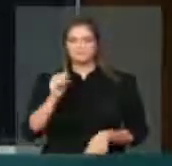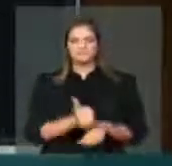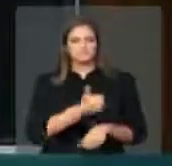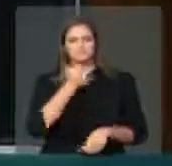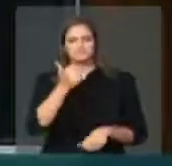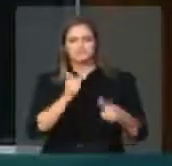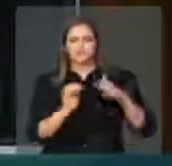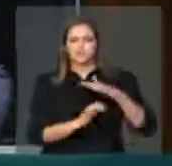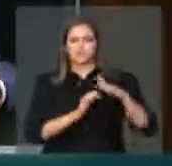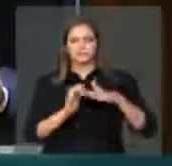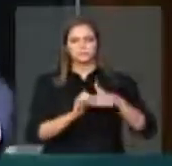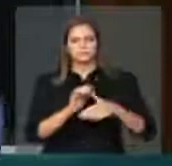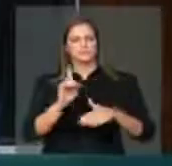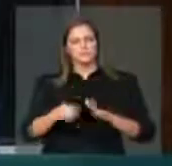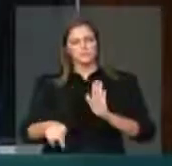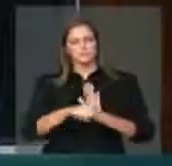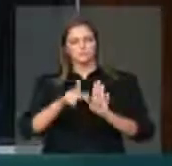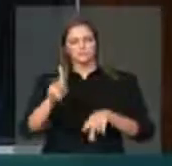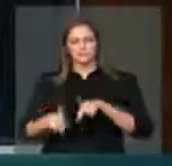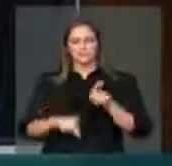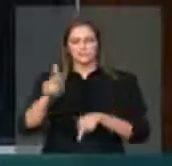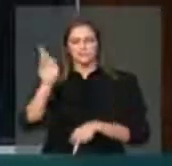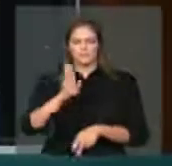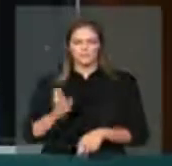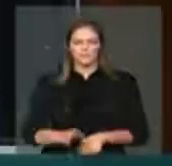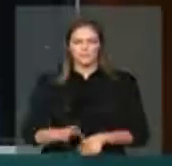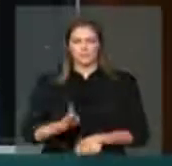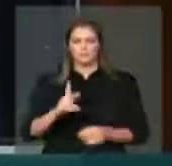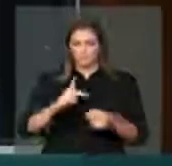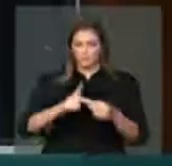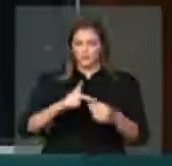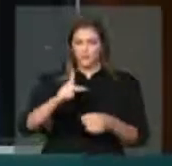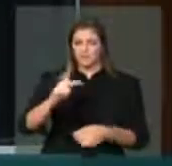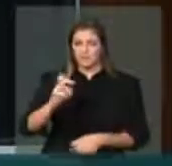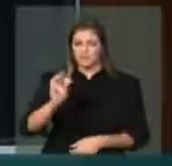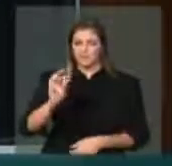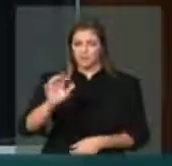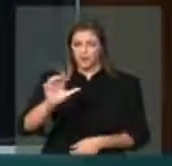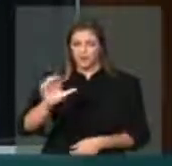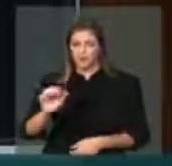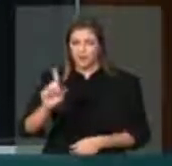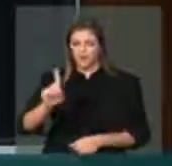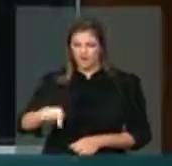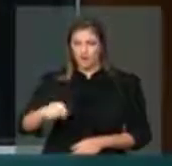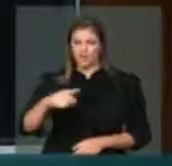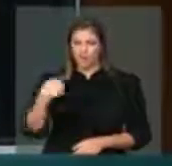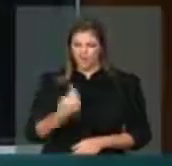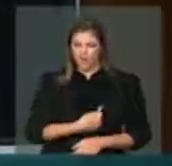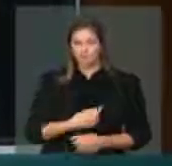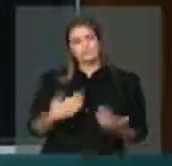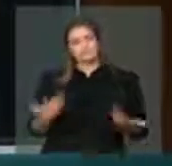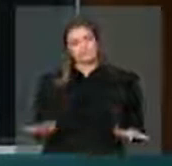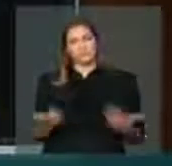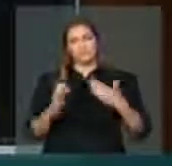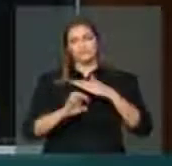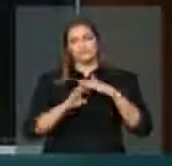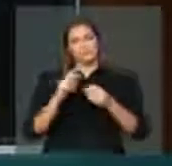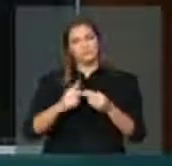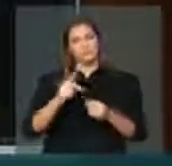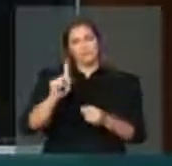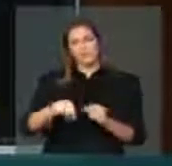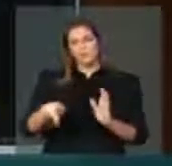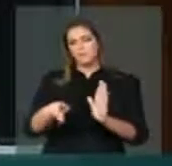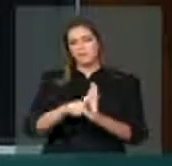empresa do povo brasileiro. Se nós podemos dizer que o petróleo é nosso, nós podemos dizer a Petrobras é do povo brasileiro